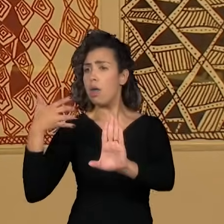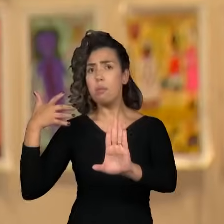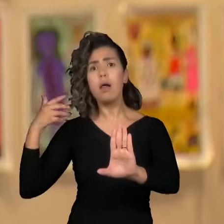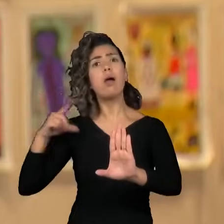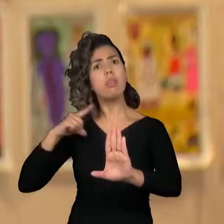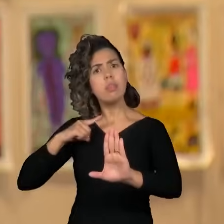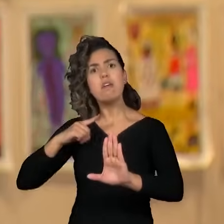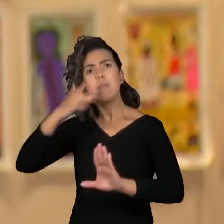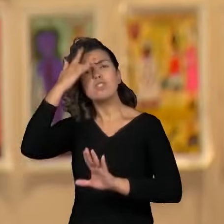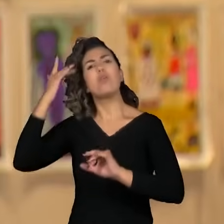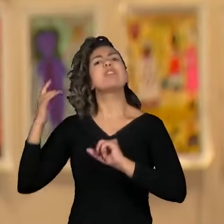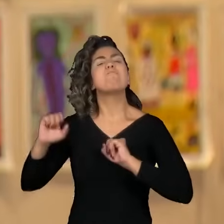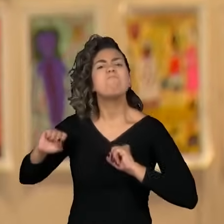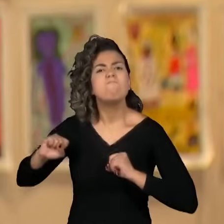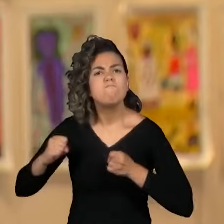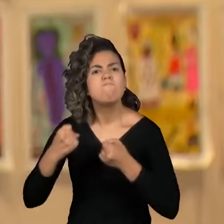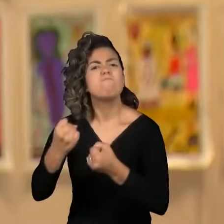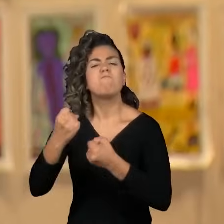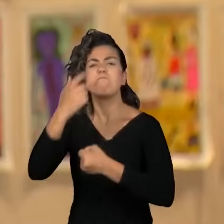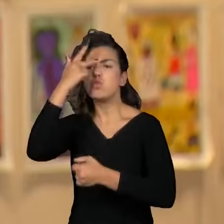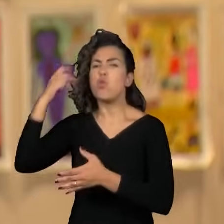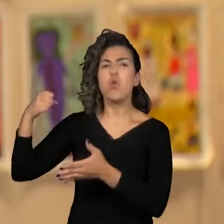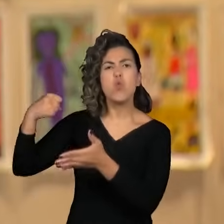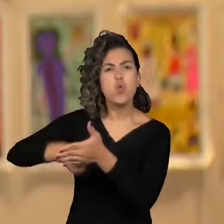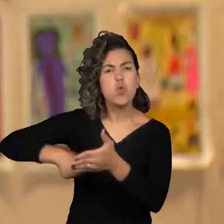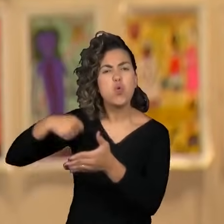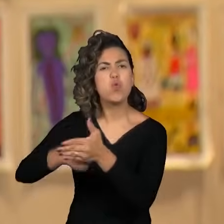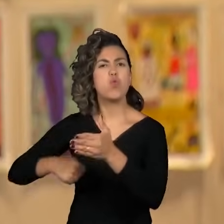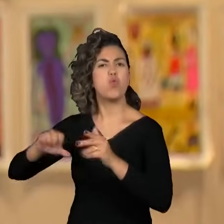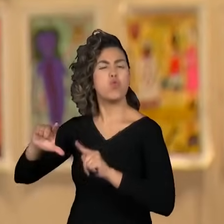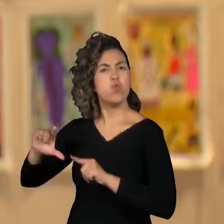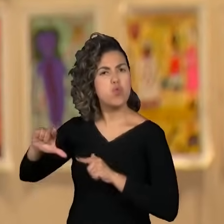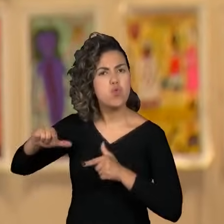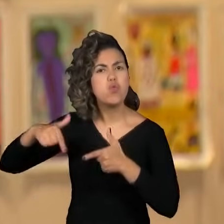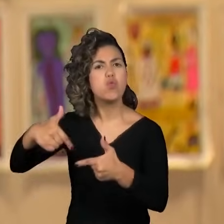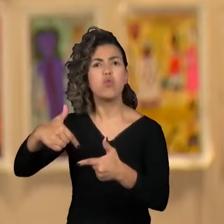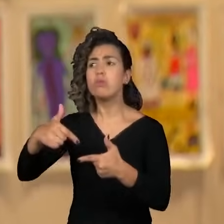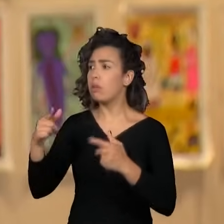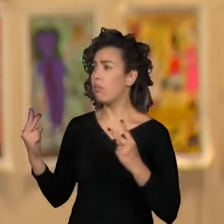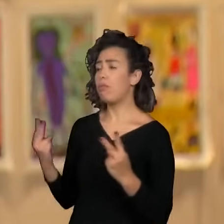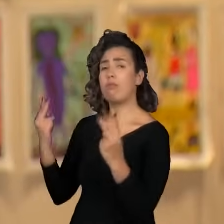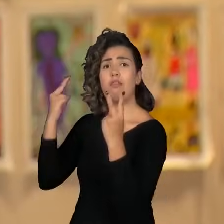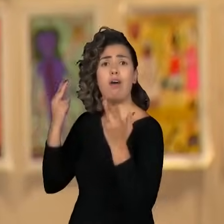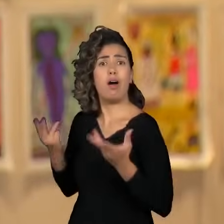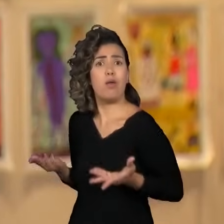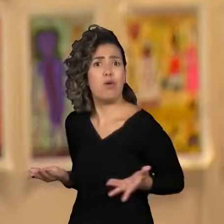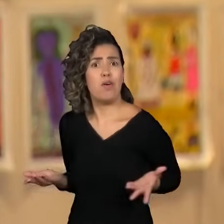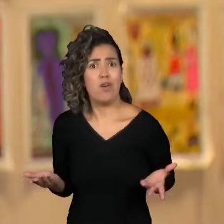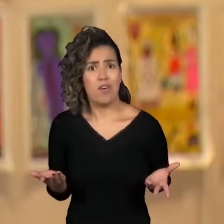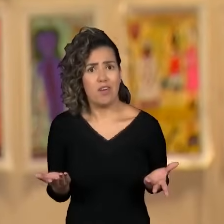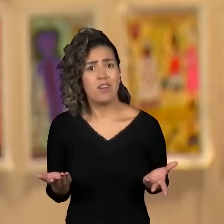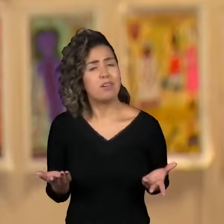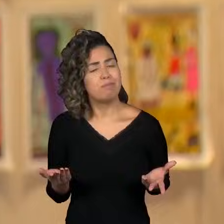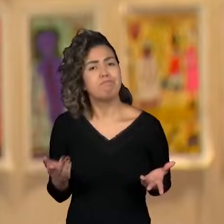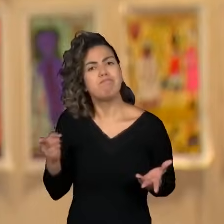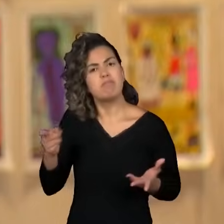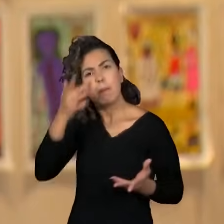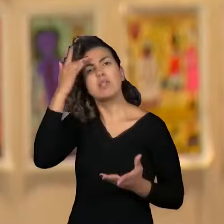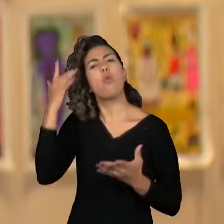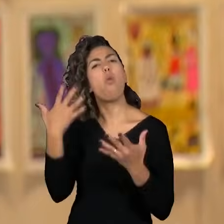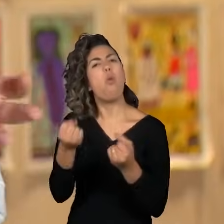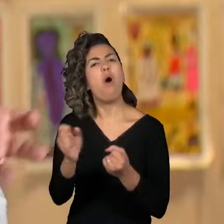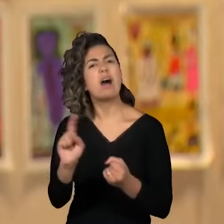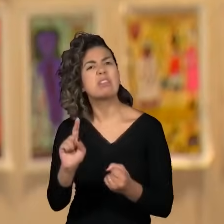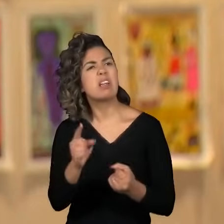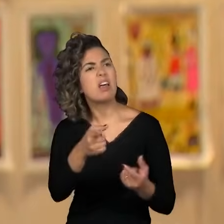e muitas vozes e vidas que não se sujeitam a simplesmente serem